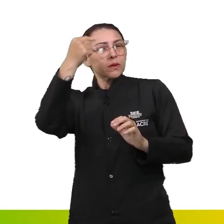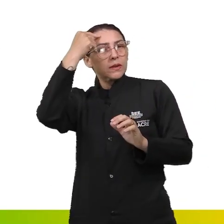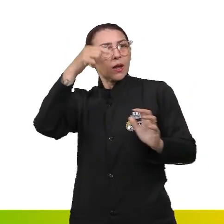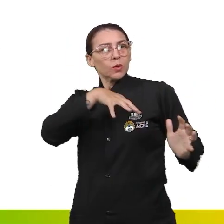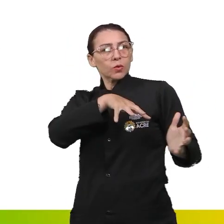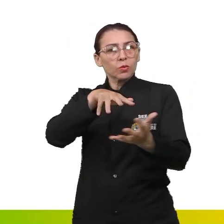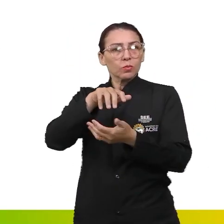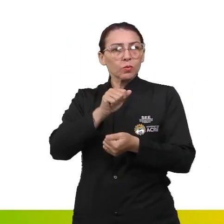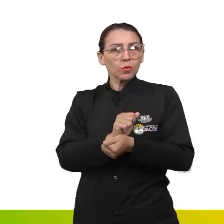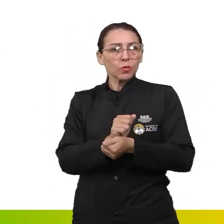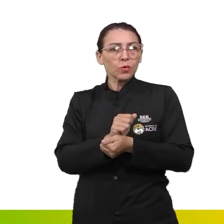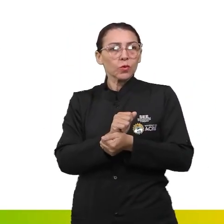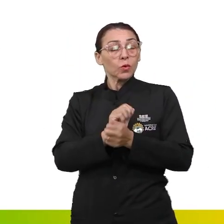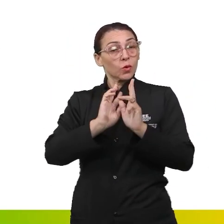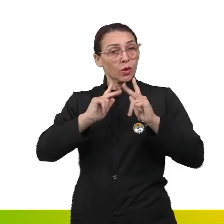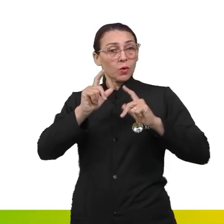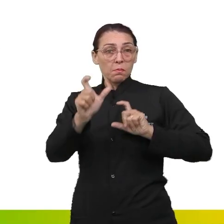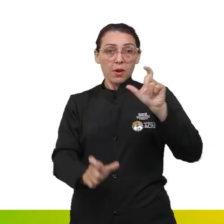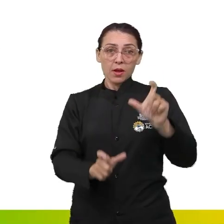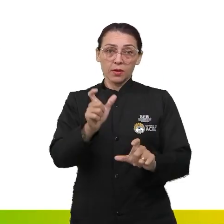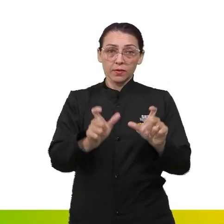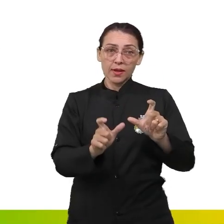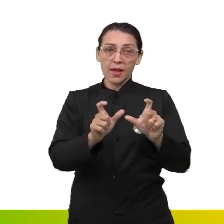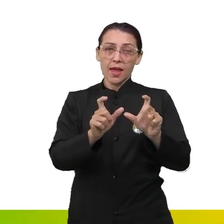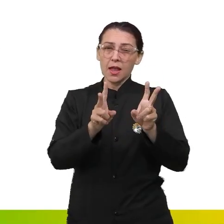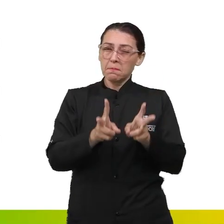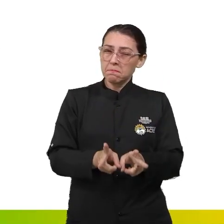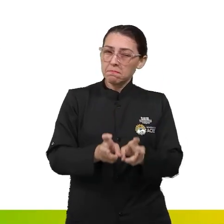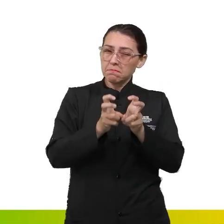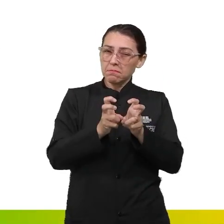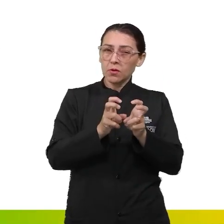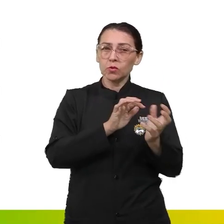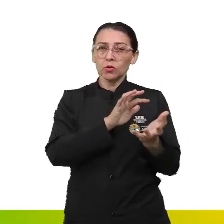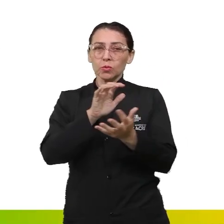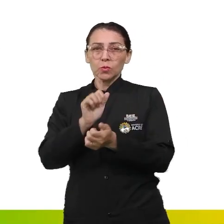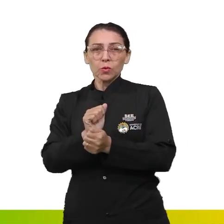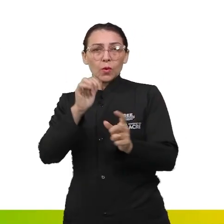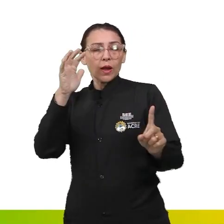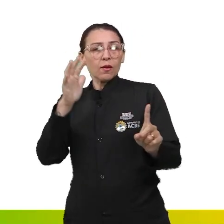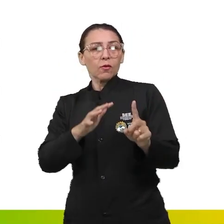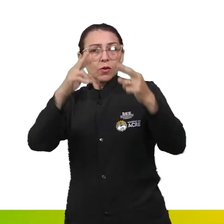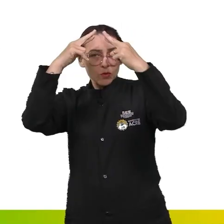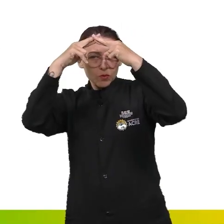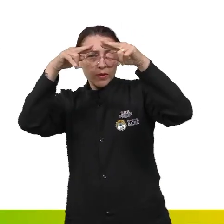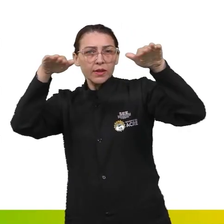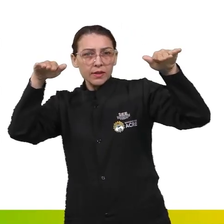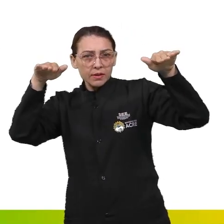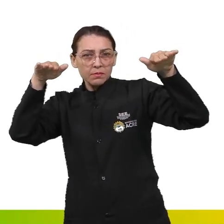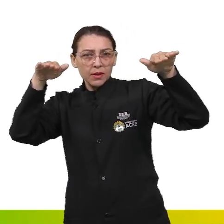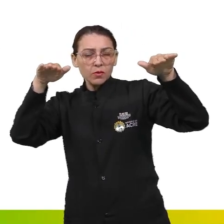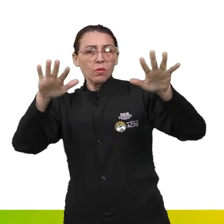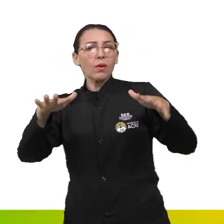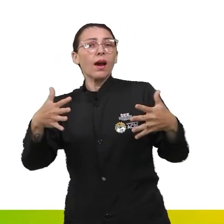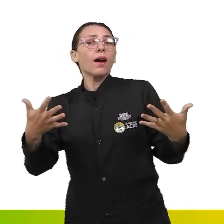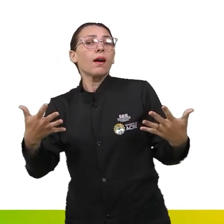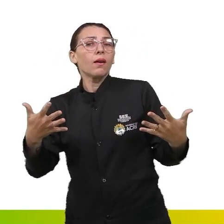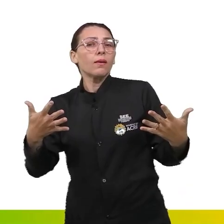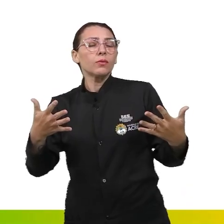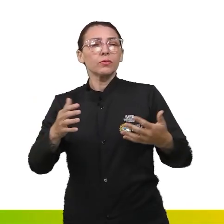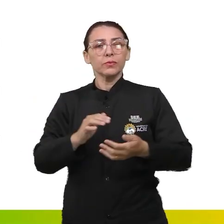de pensar o mundo e o ser humano. Essa concepção de mundo influenciou o